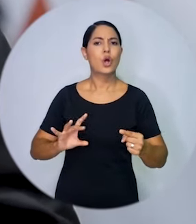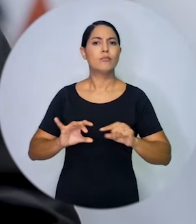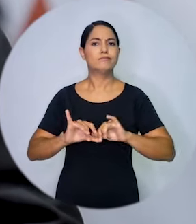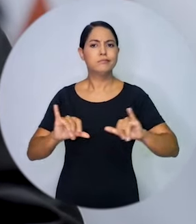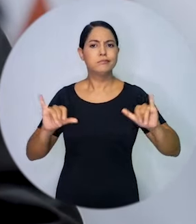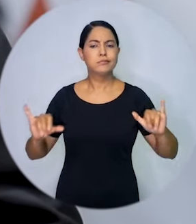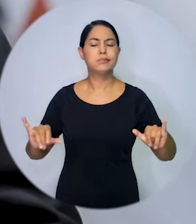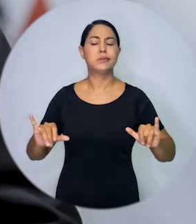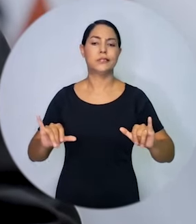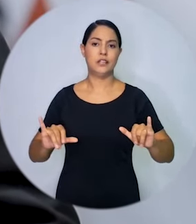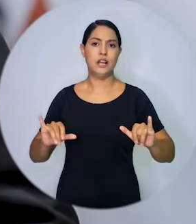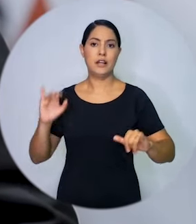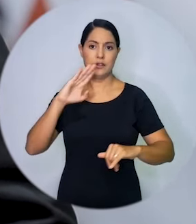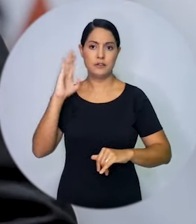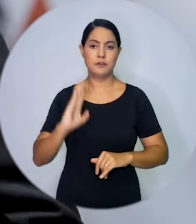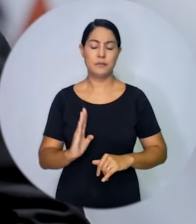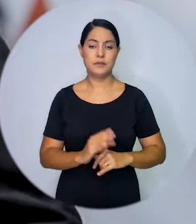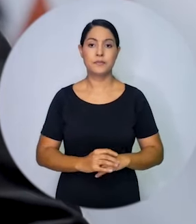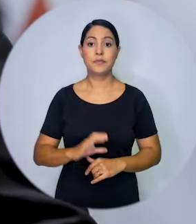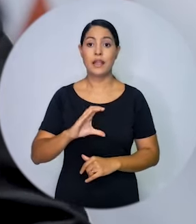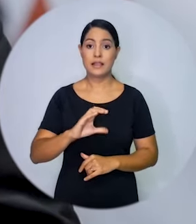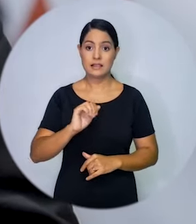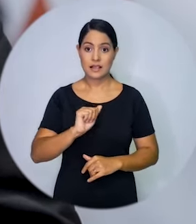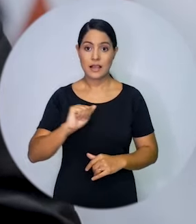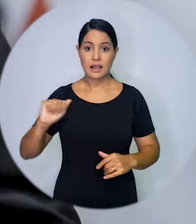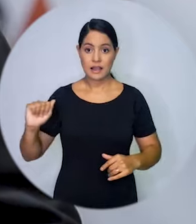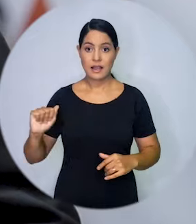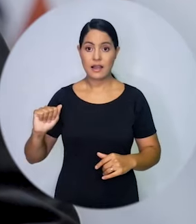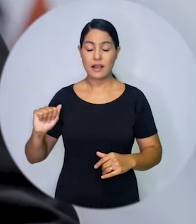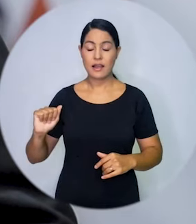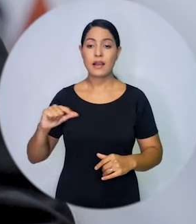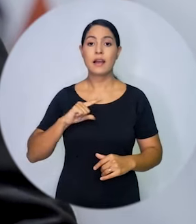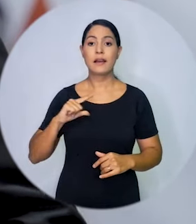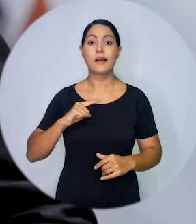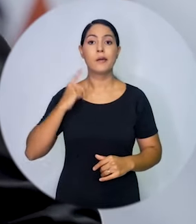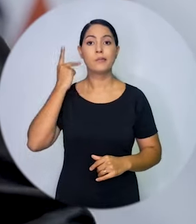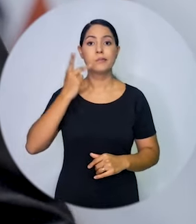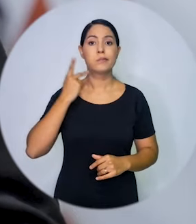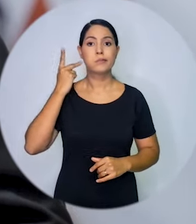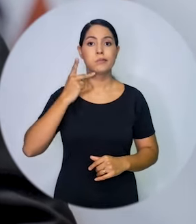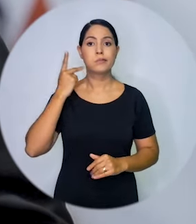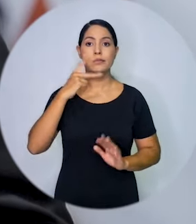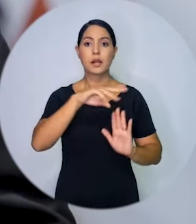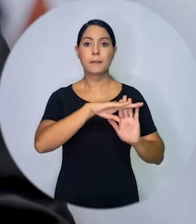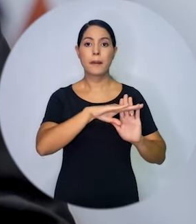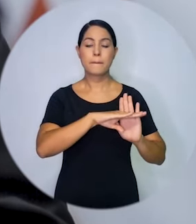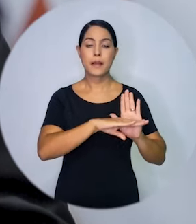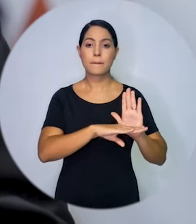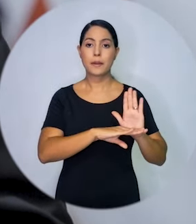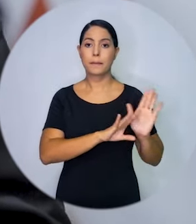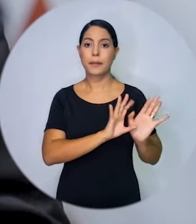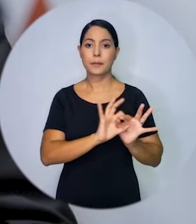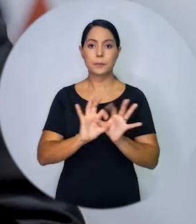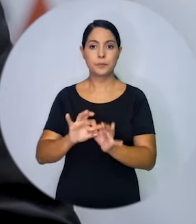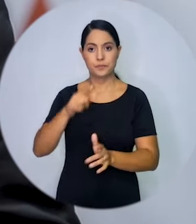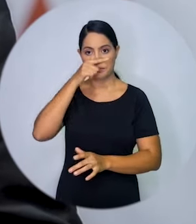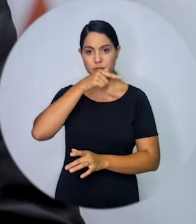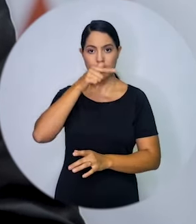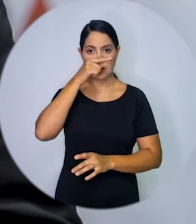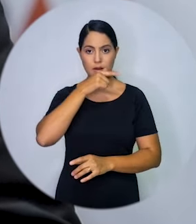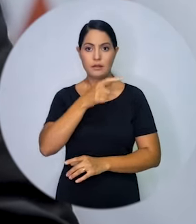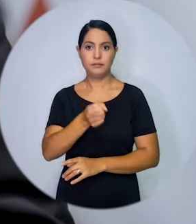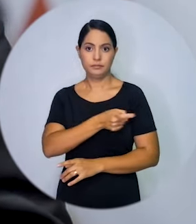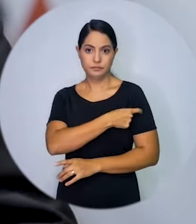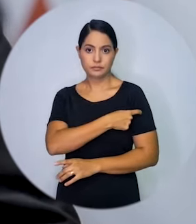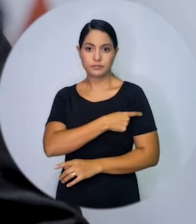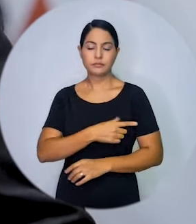campanha nacional. As caixas de assistência no Brasil inteiro têm uma política muito definida de vacinação